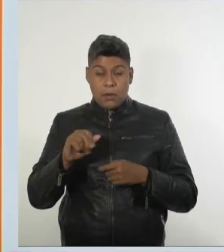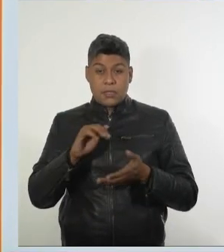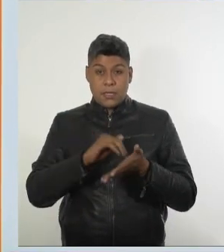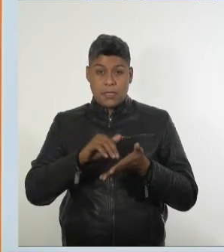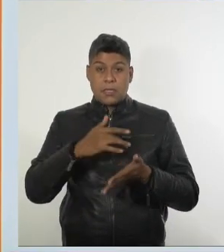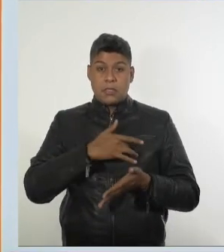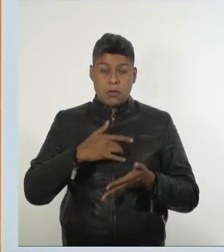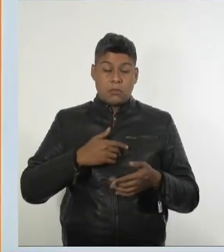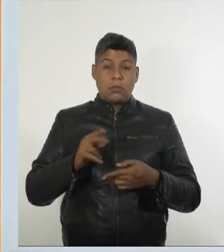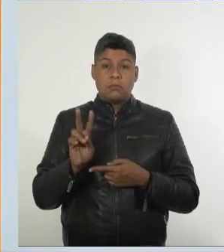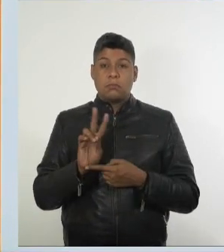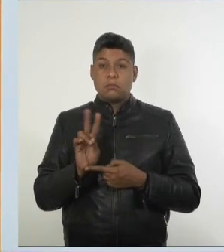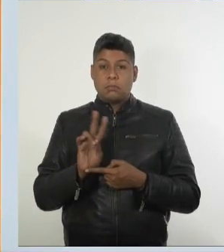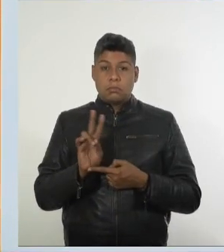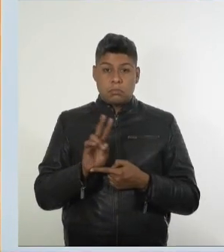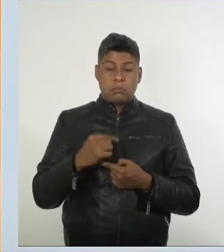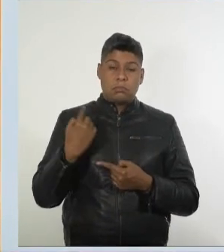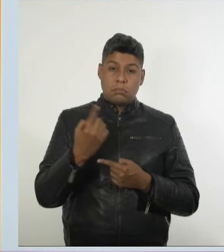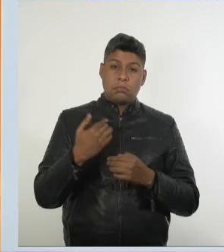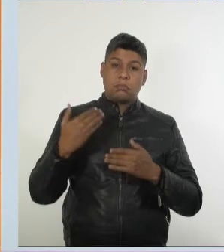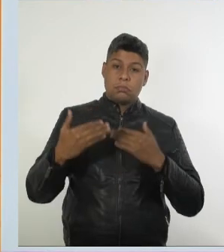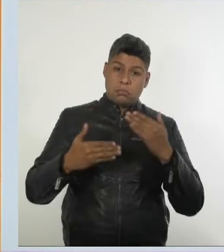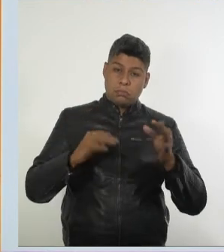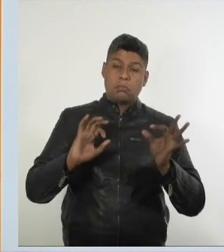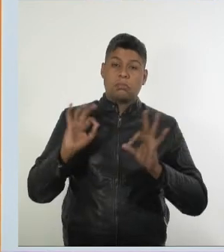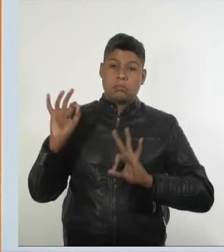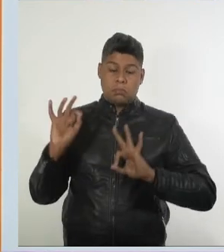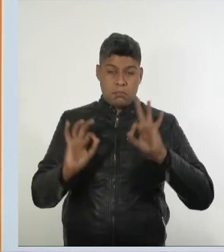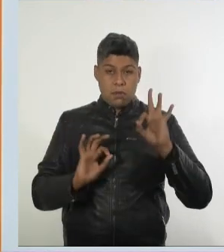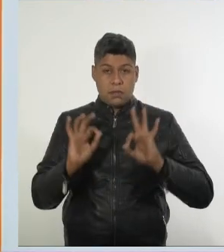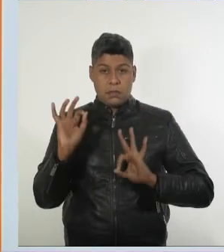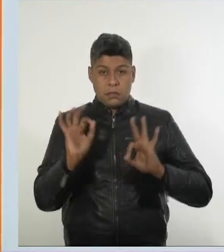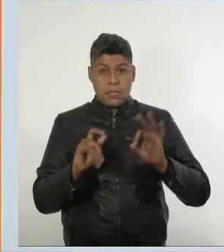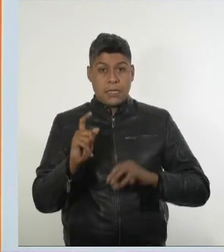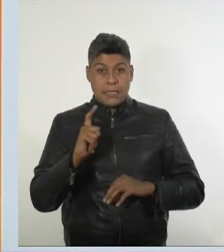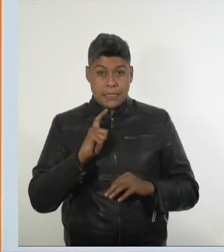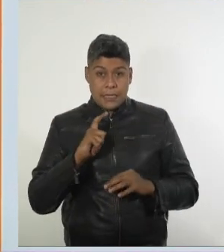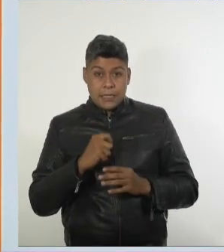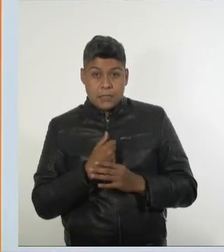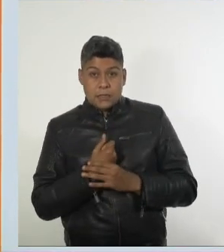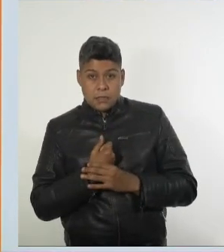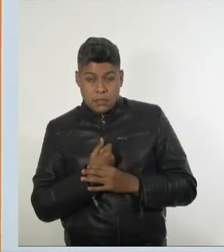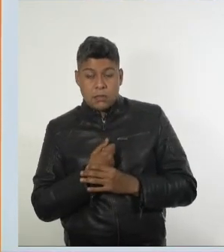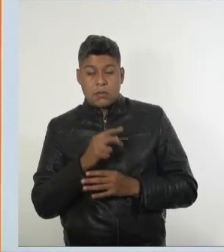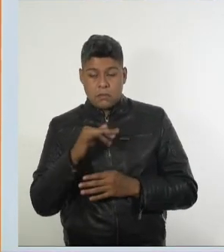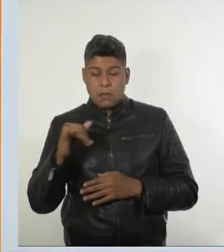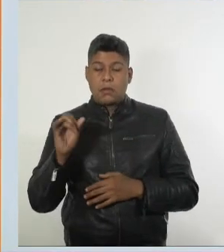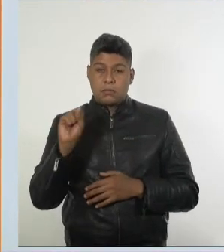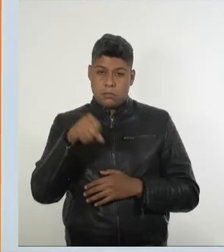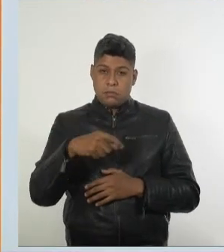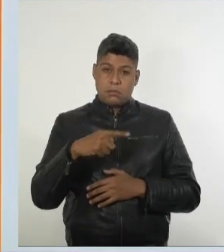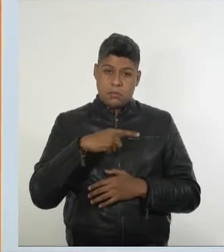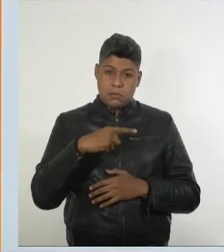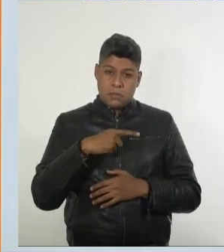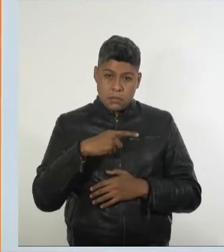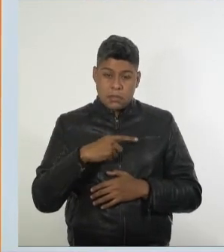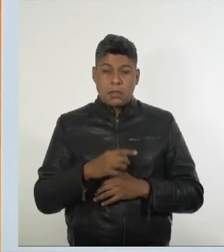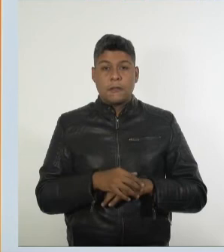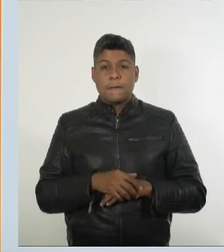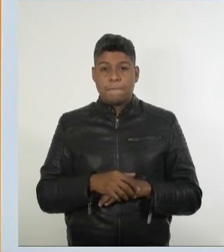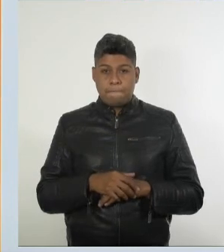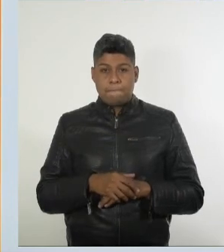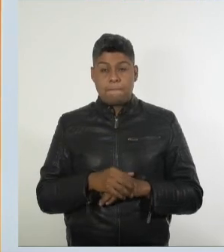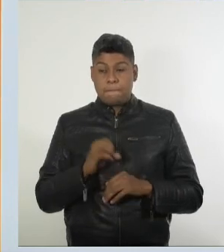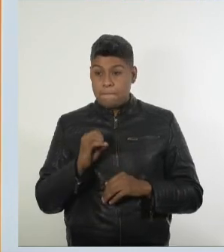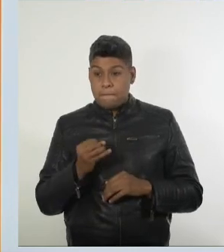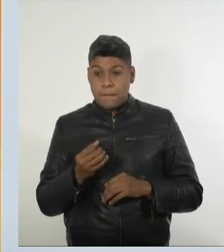monitorando, nós caminhamos no planejamento e, havendo a segurança, será realizado. Em a vigilância sanitária